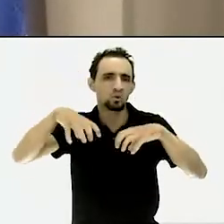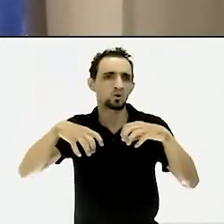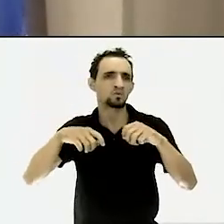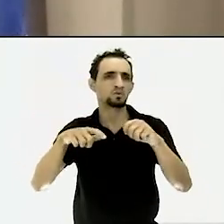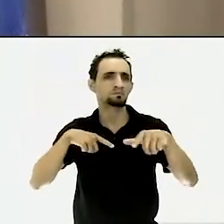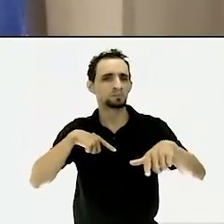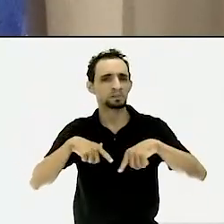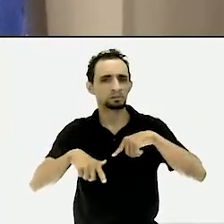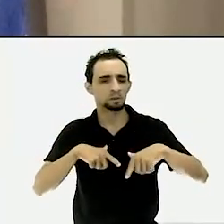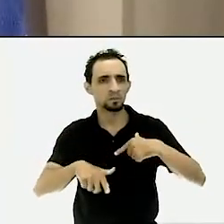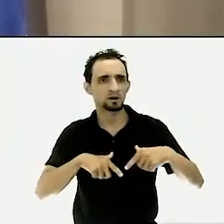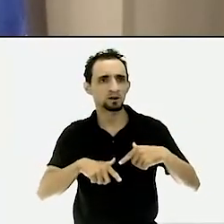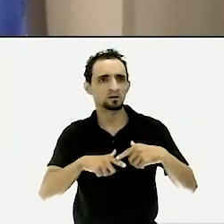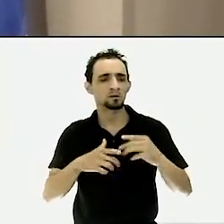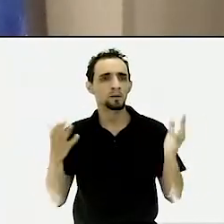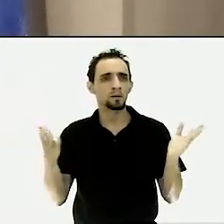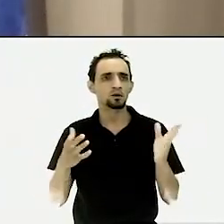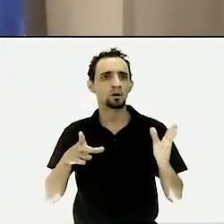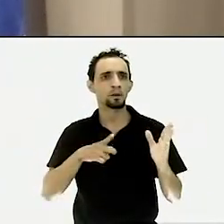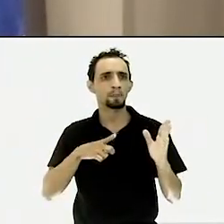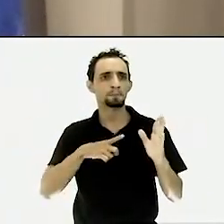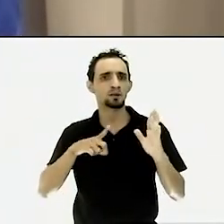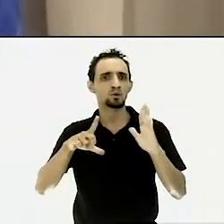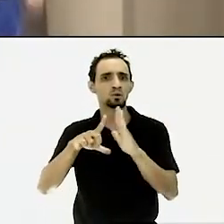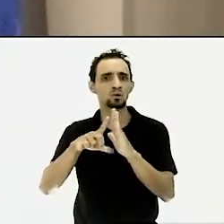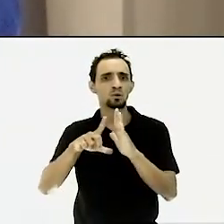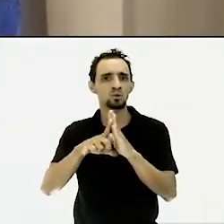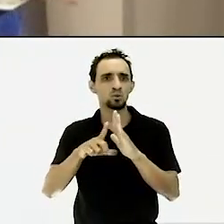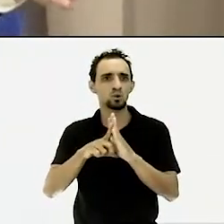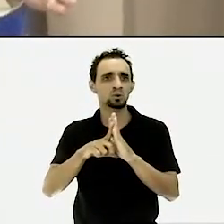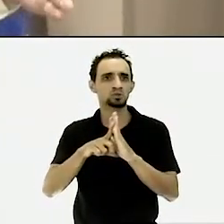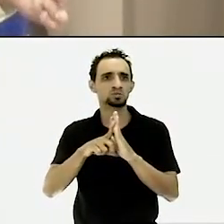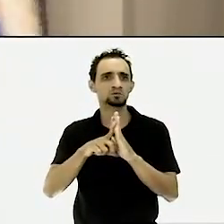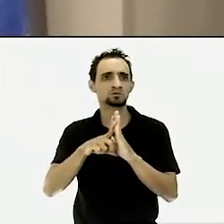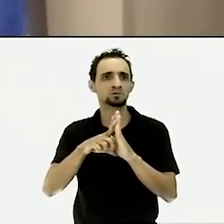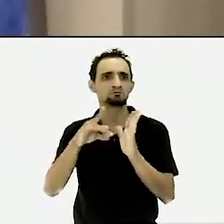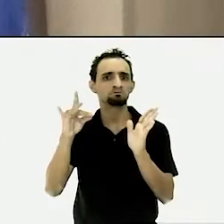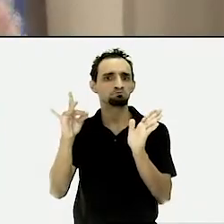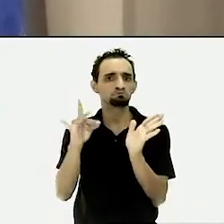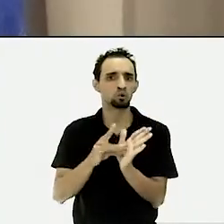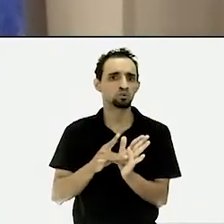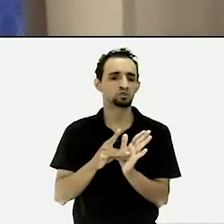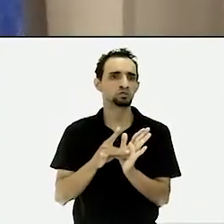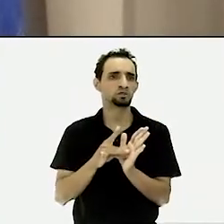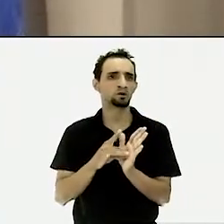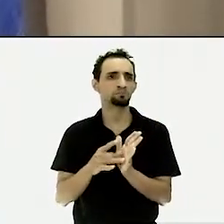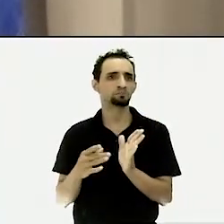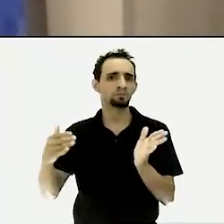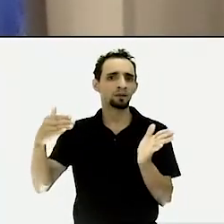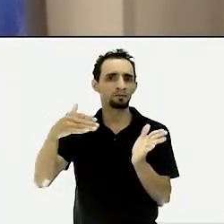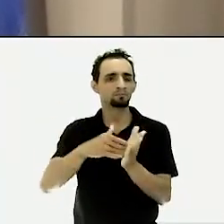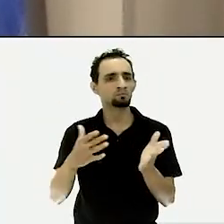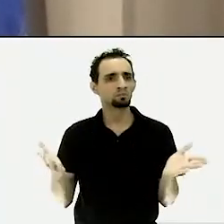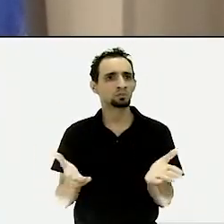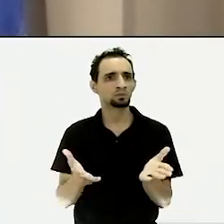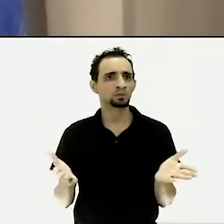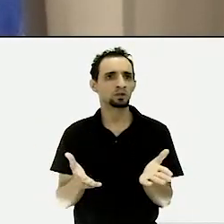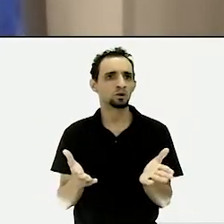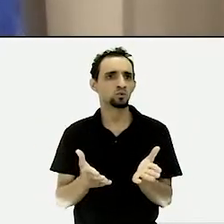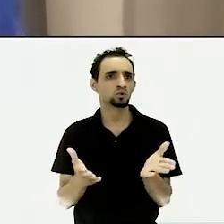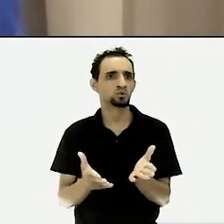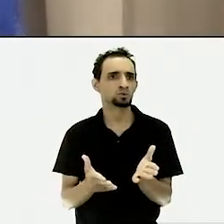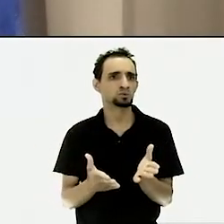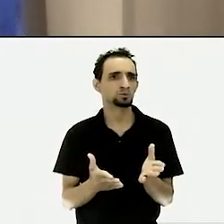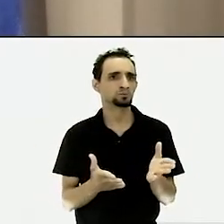ano e pouco depois, na época do Marcos, prefeito, conseguimos ali o espaço ali, e estamos lá até hoje. Também não concordaria